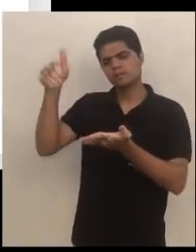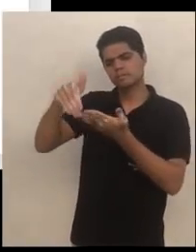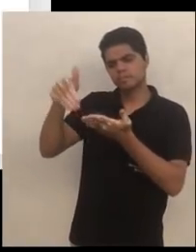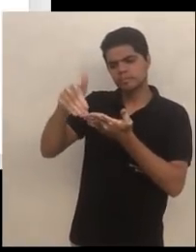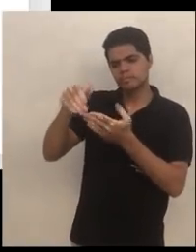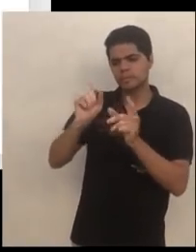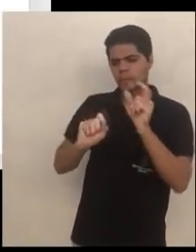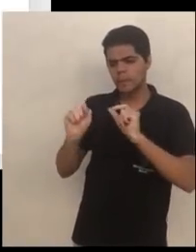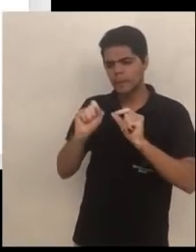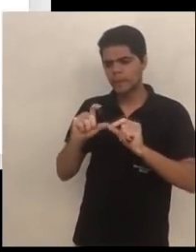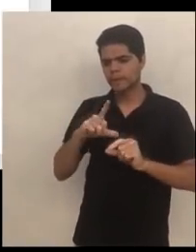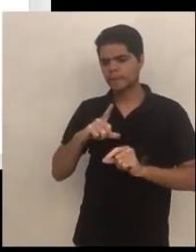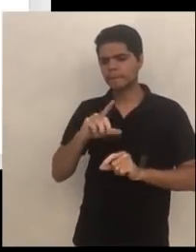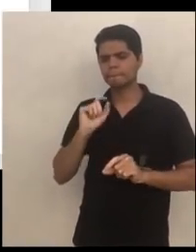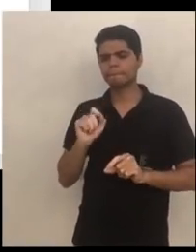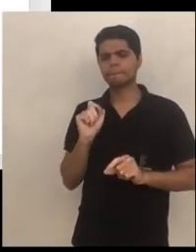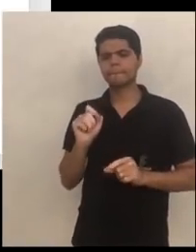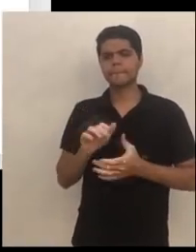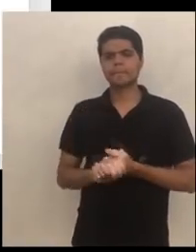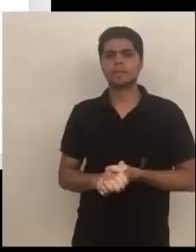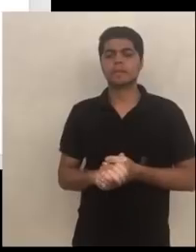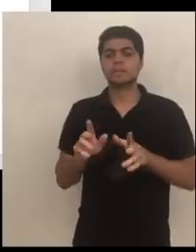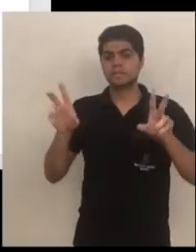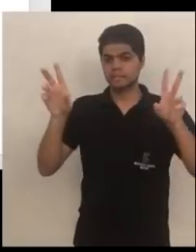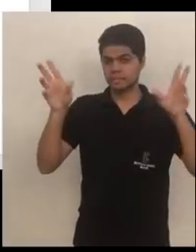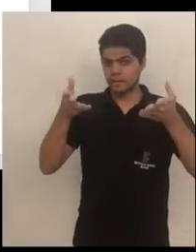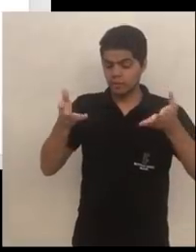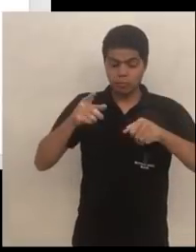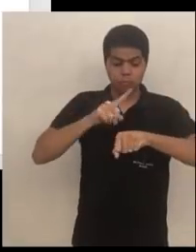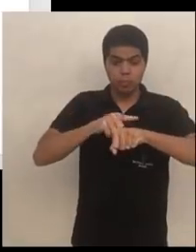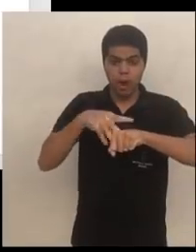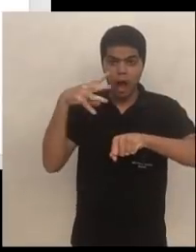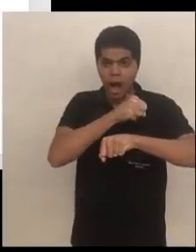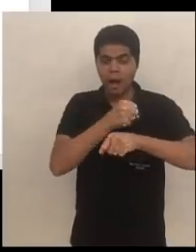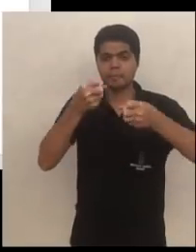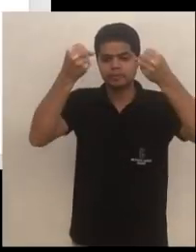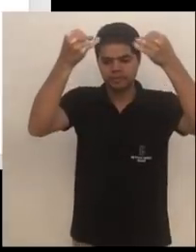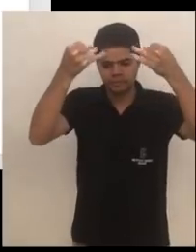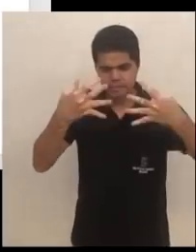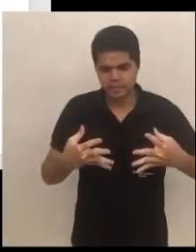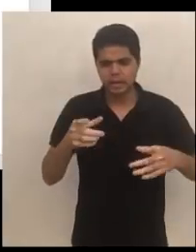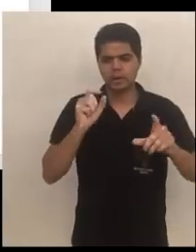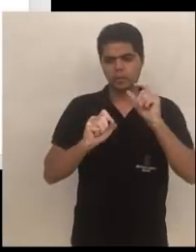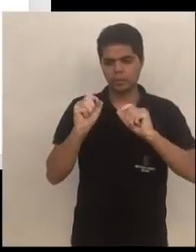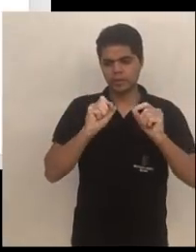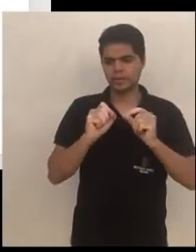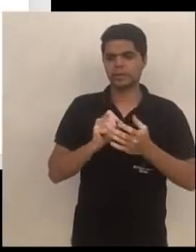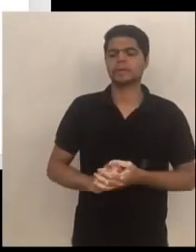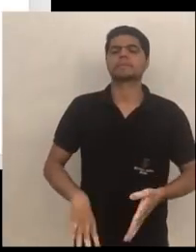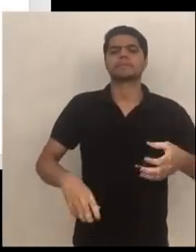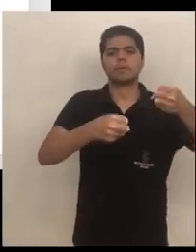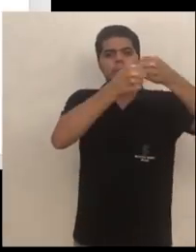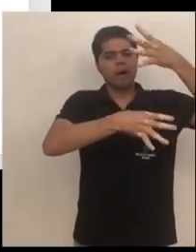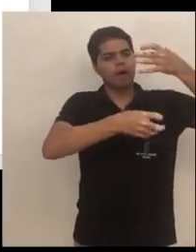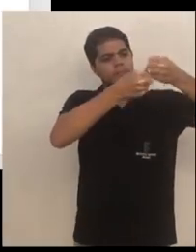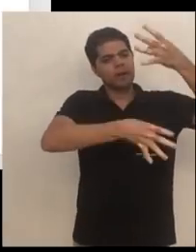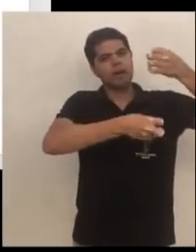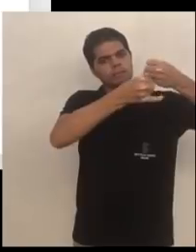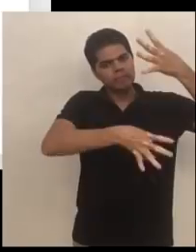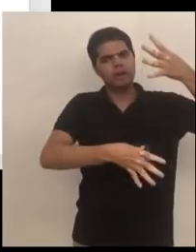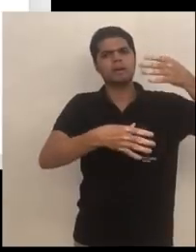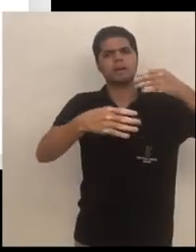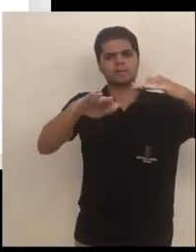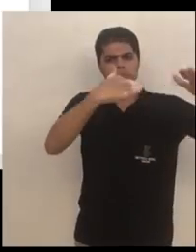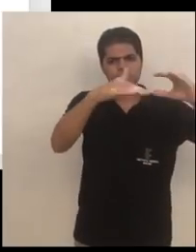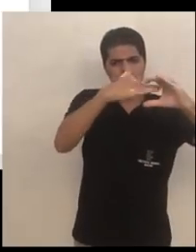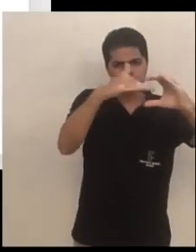estou acabando, meu tempo está estourado aqui, mas eu queria deixar só essas duas últimas lâminas para vocês. Escreve no chat, faz a pergunta que a gente vai estar aqui